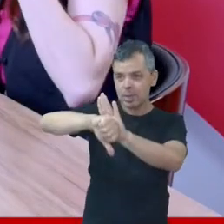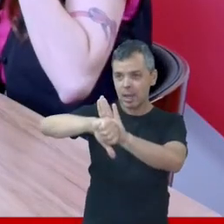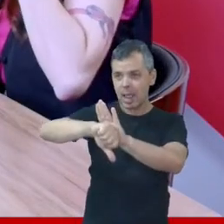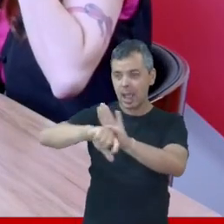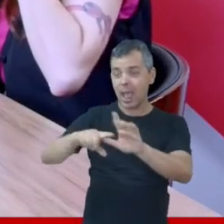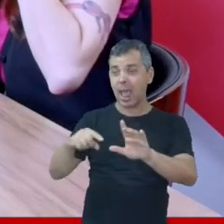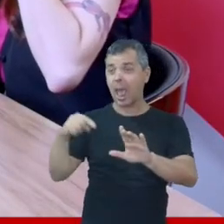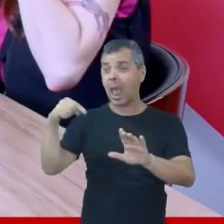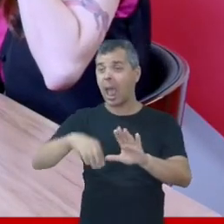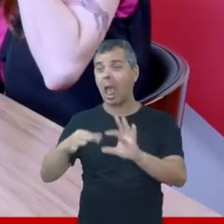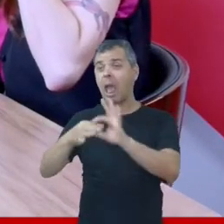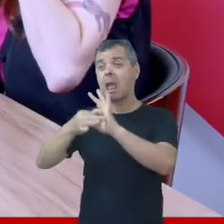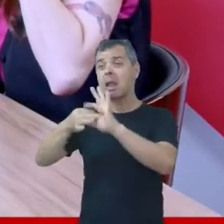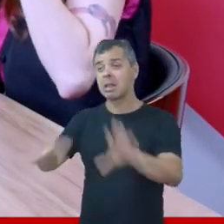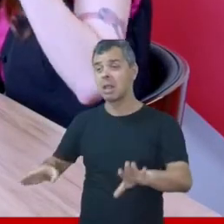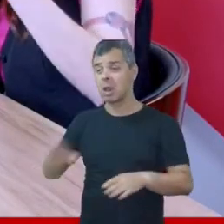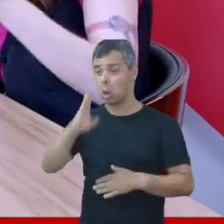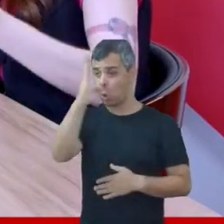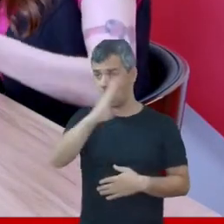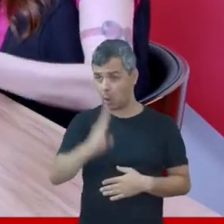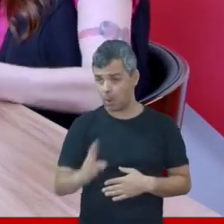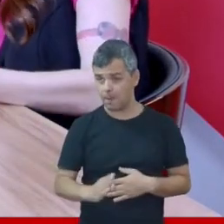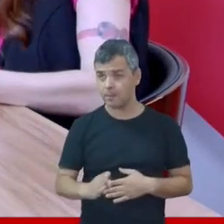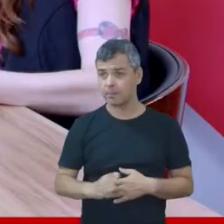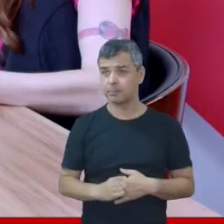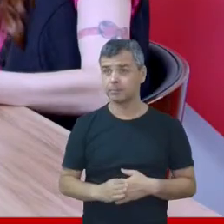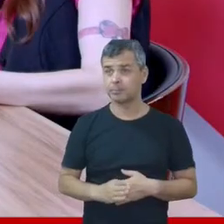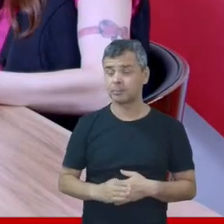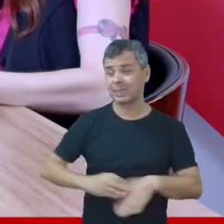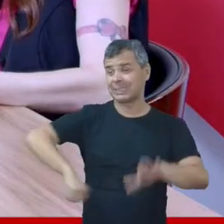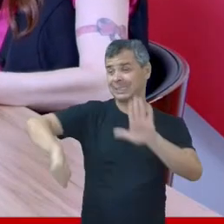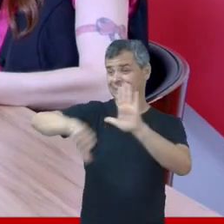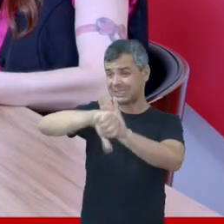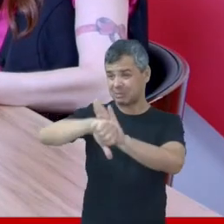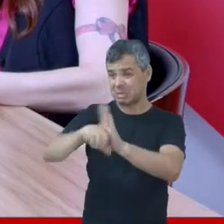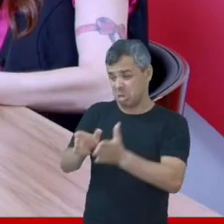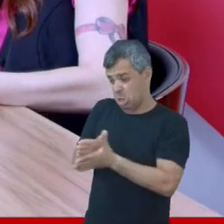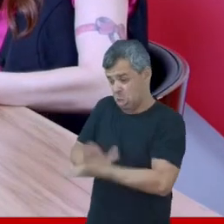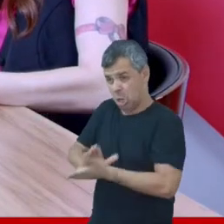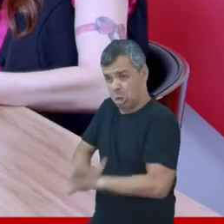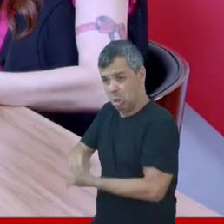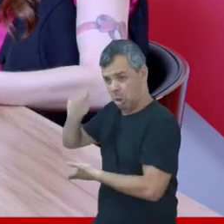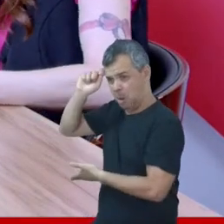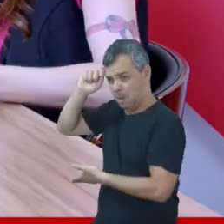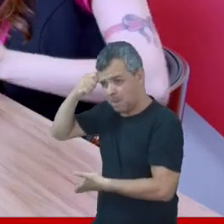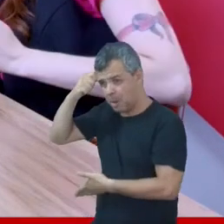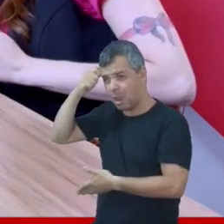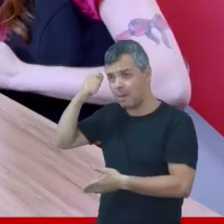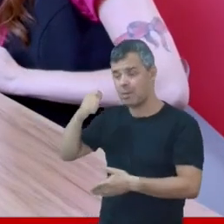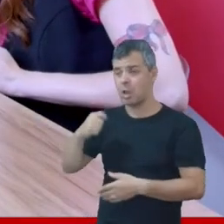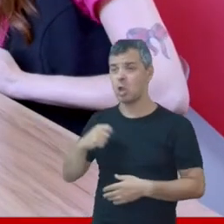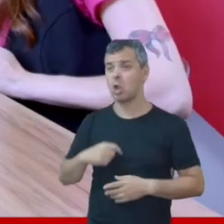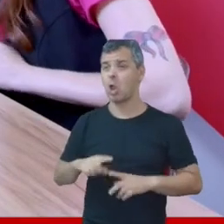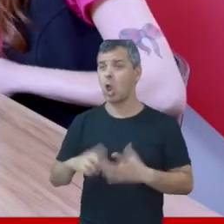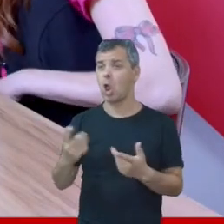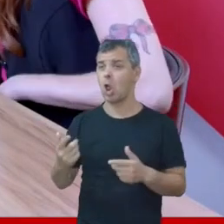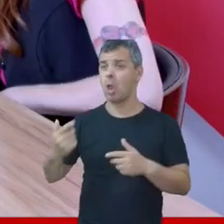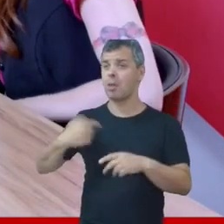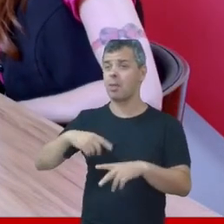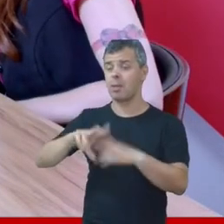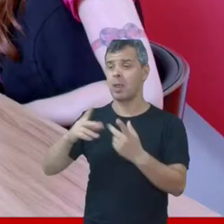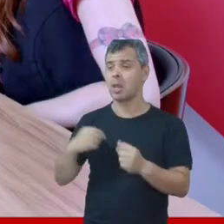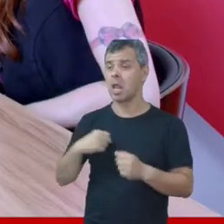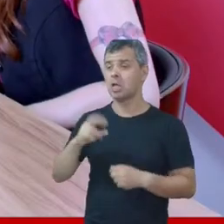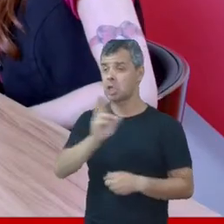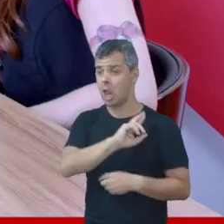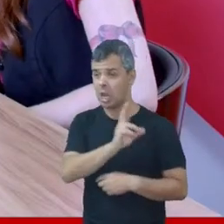prescrevem, eles deixam num país onde, e aí falando principalmente de crimes de racismo contra pessoas pretas, intolerância religiosa contra matriz